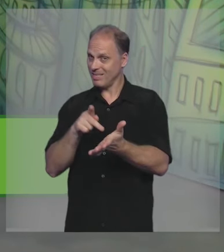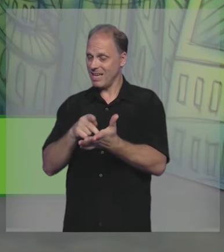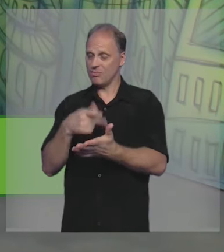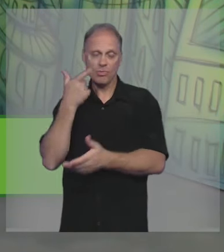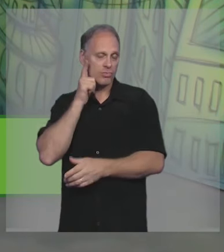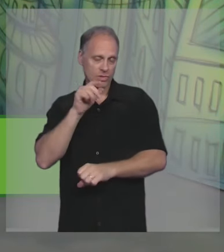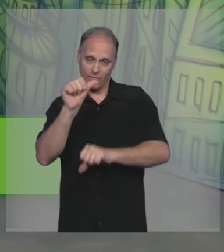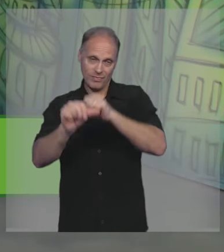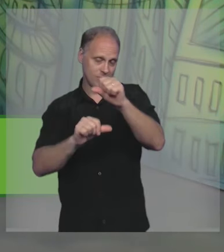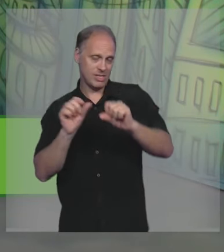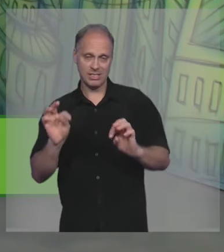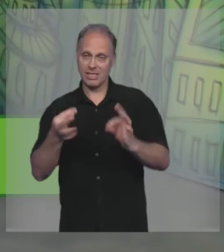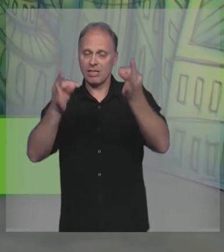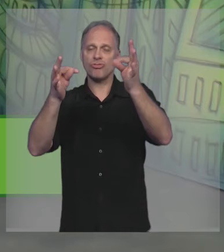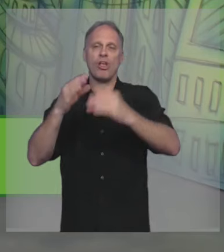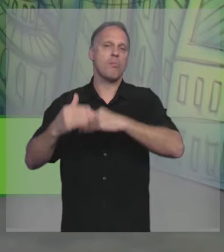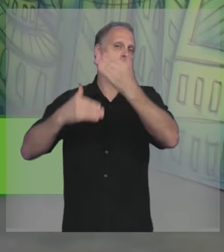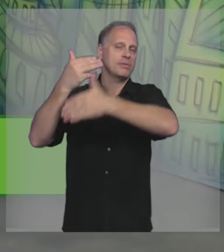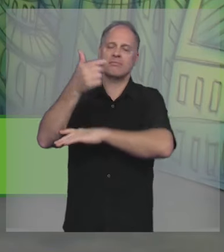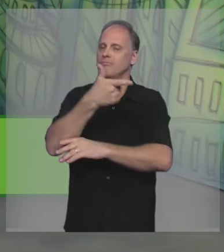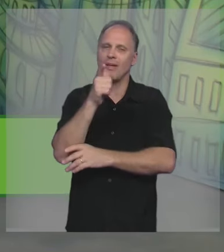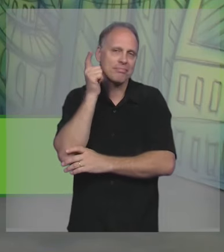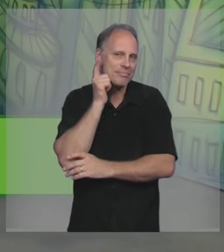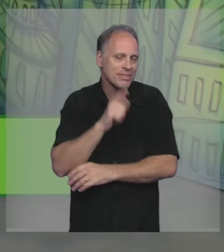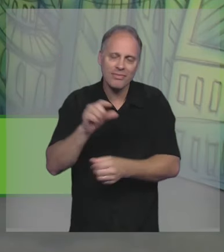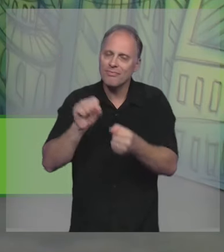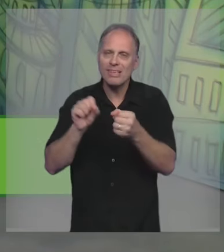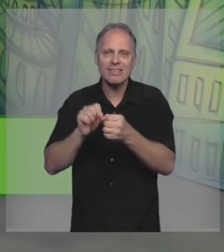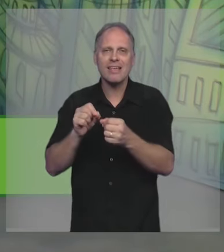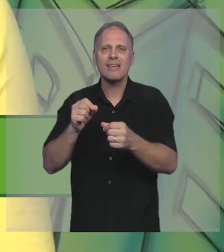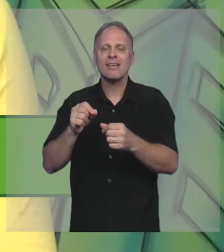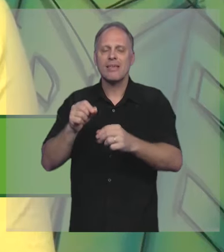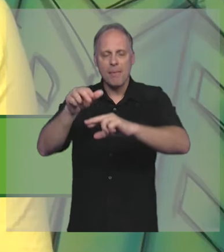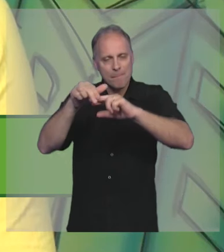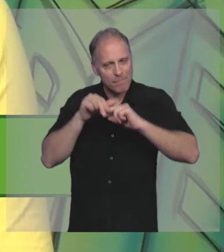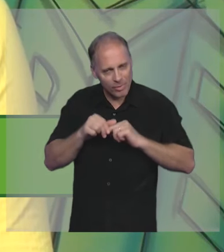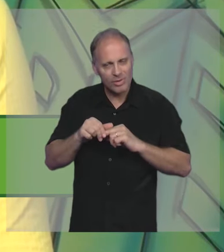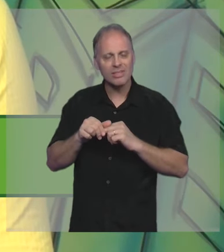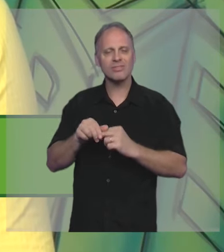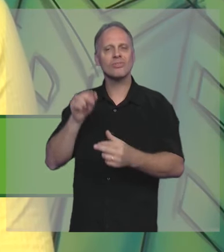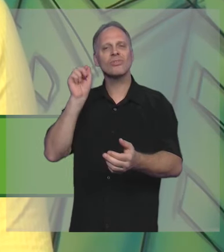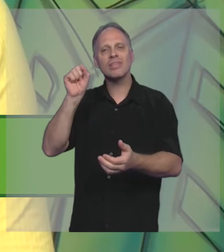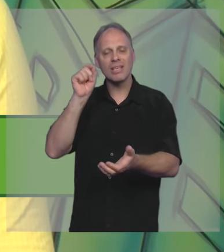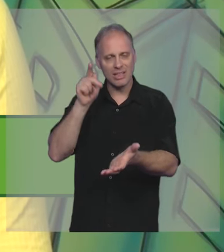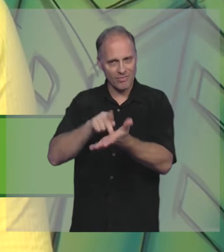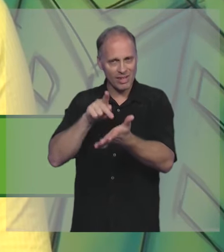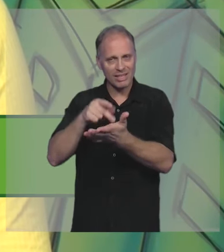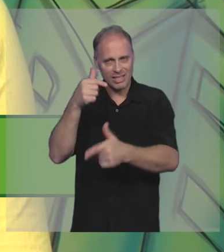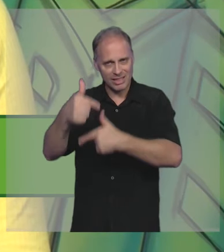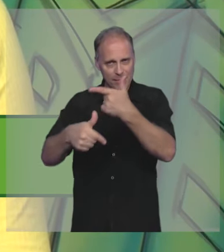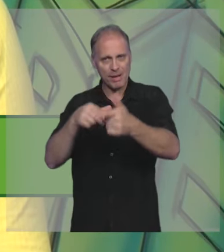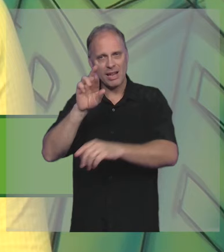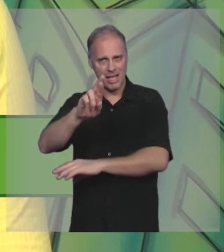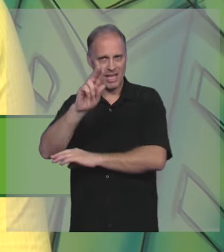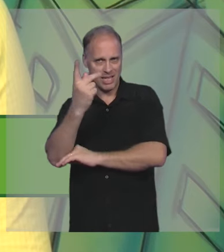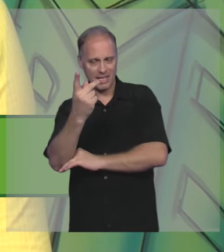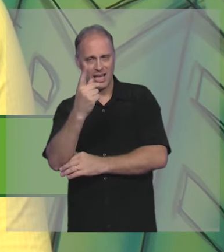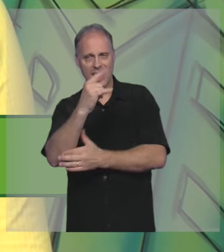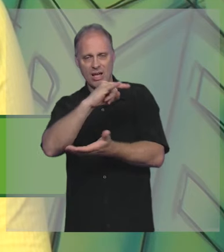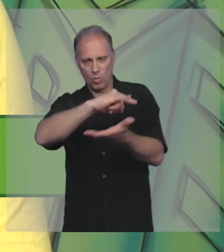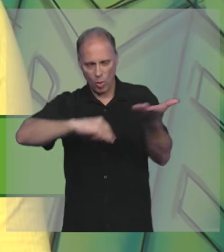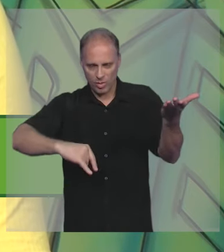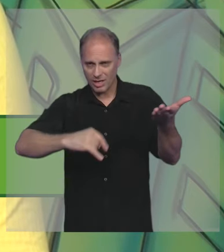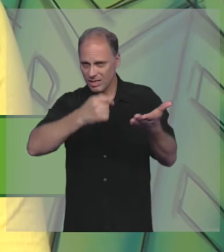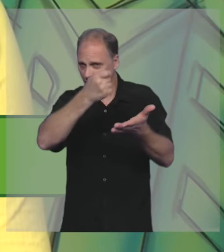Uma mudança tecnológica, uma evolução, tu não consegues fazer. E exatamente, na verdade, quem trabalha nas questões de RH, de